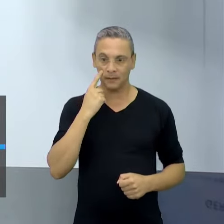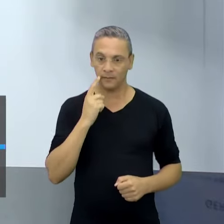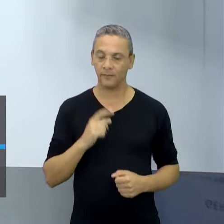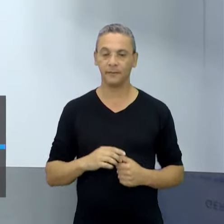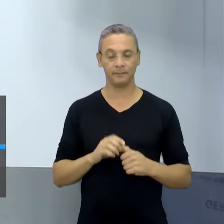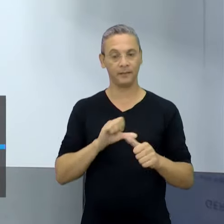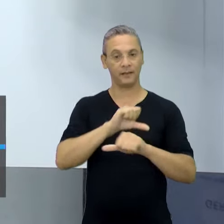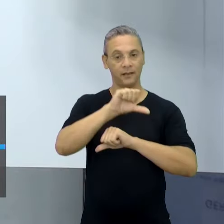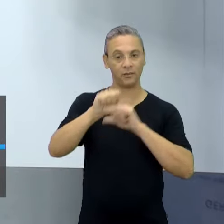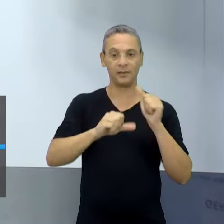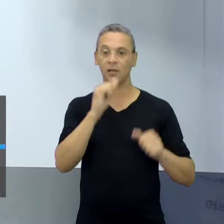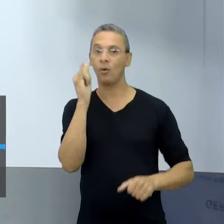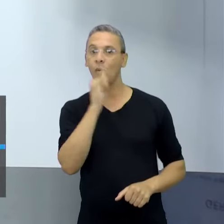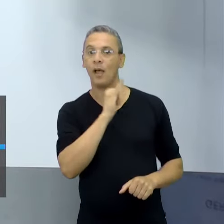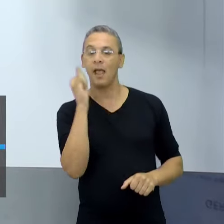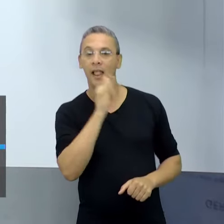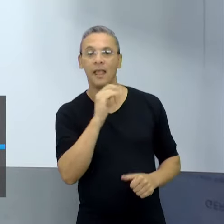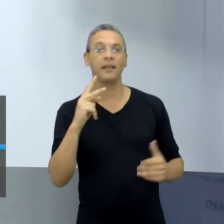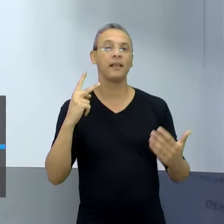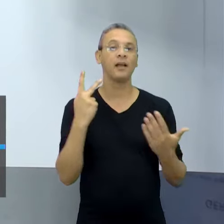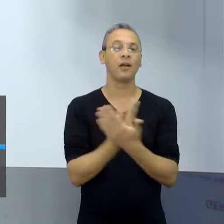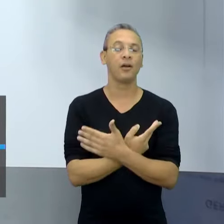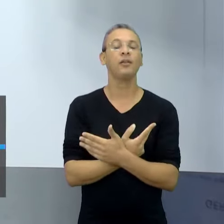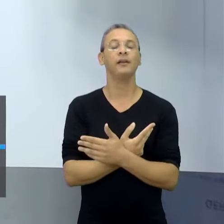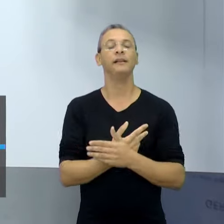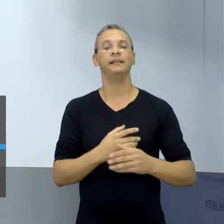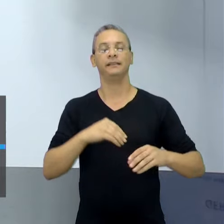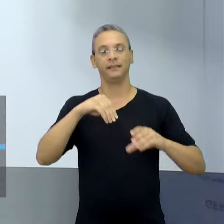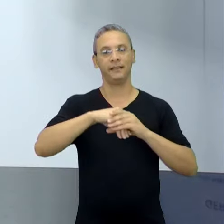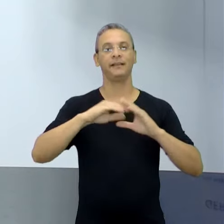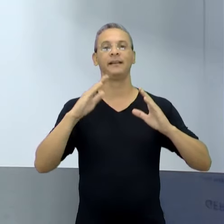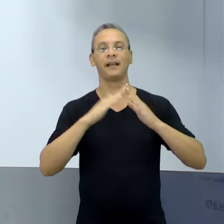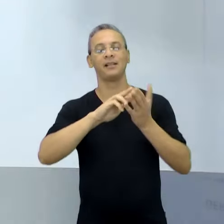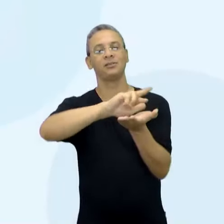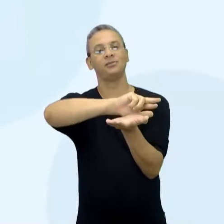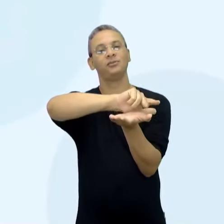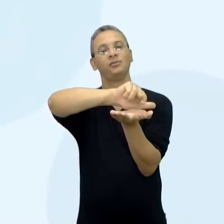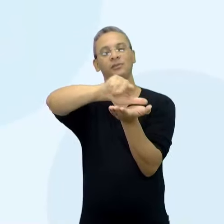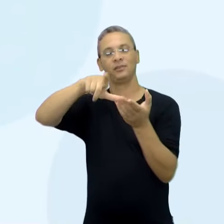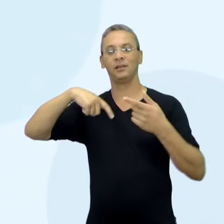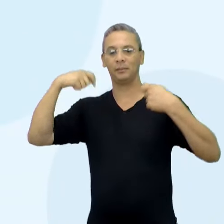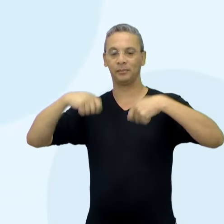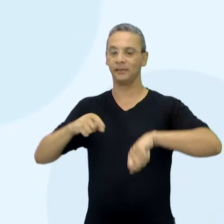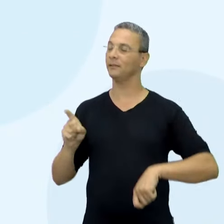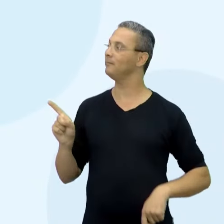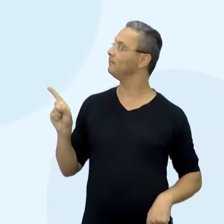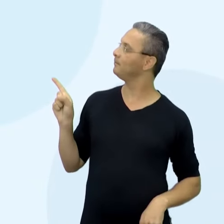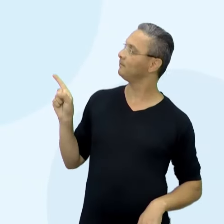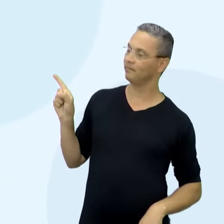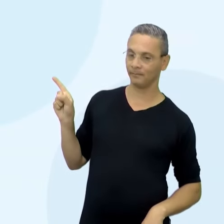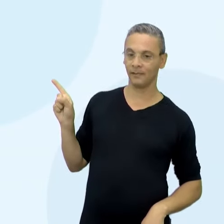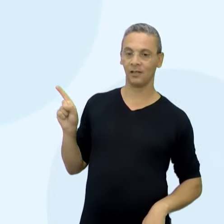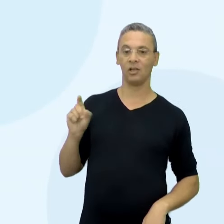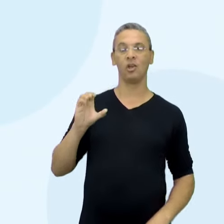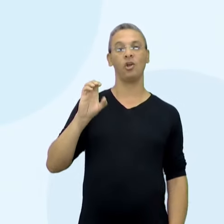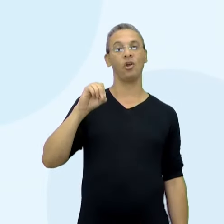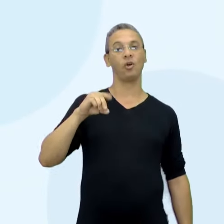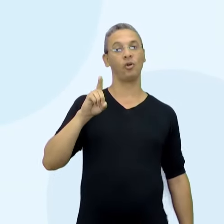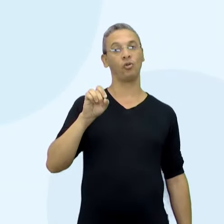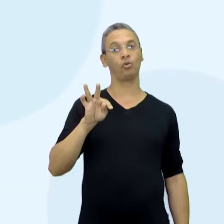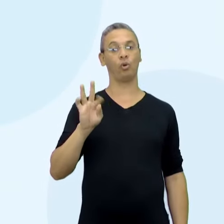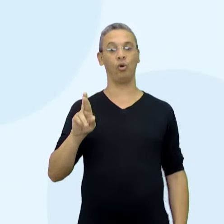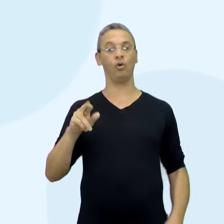as transformações de energia elétrica ocorrem em nossos eletrodomésticos, vários, são necessários condutores elétricos, a gente já